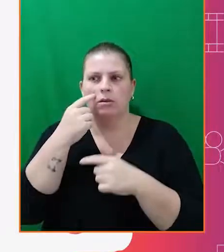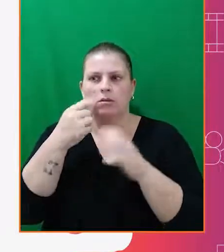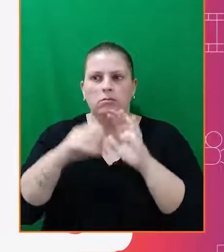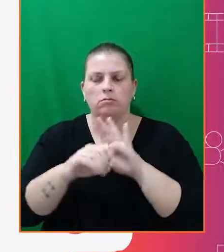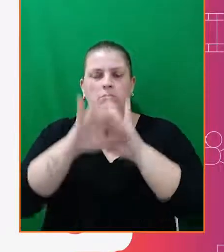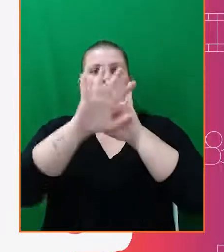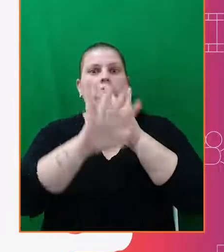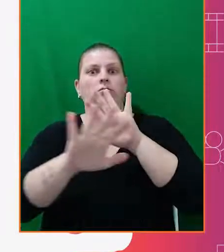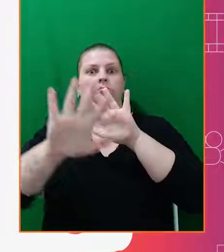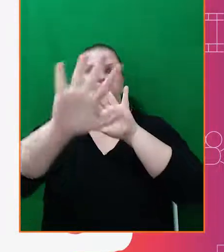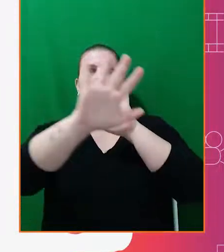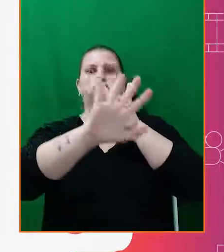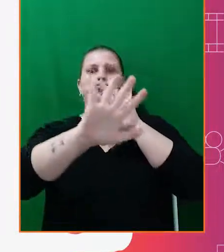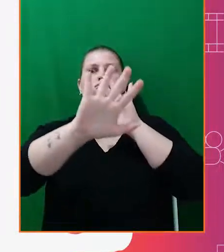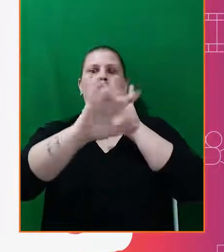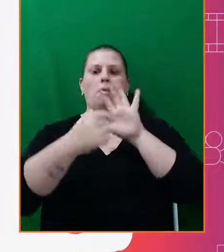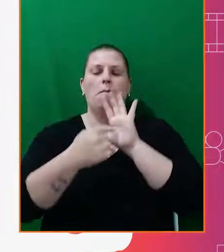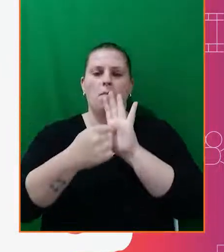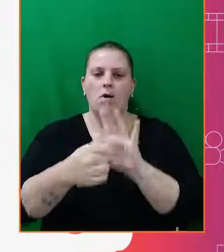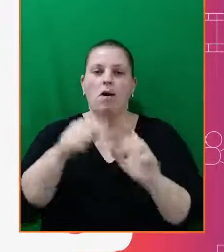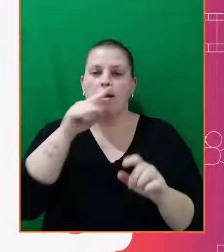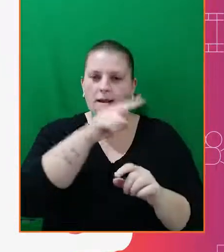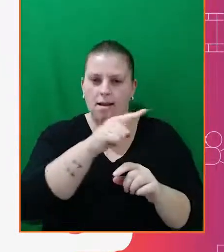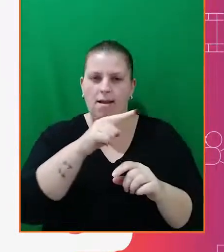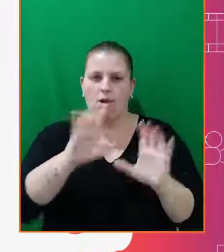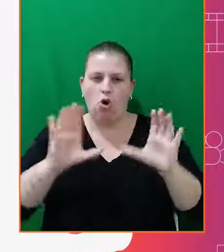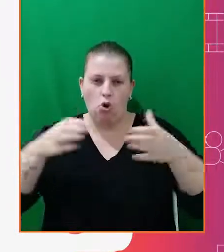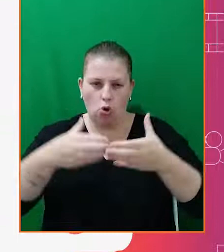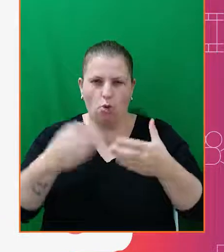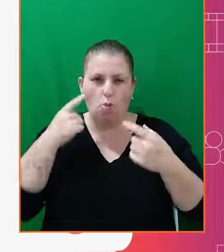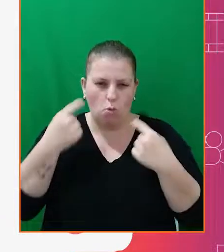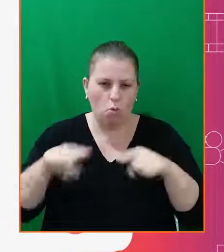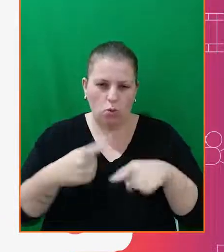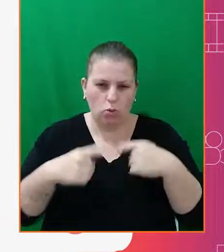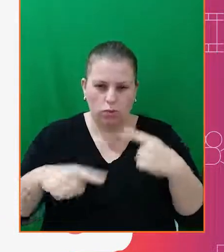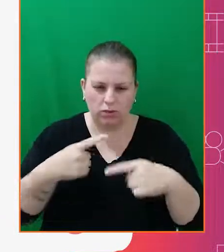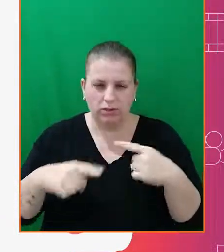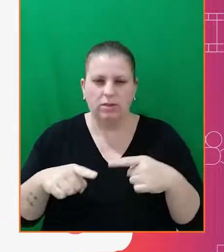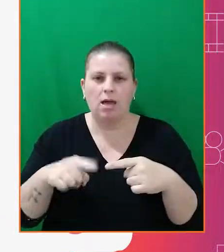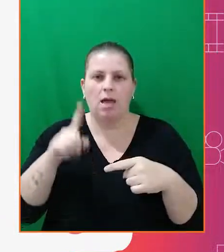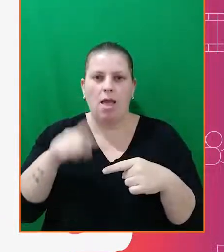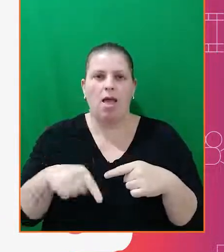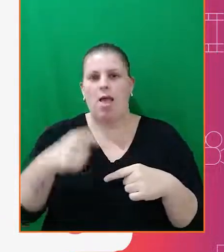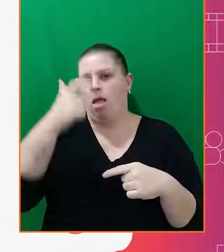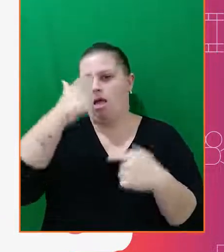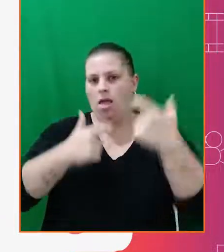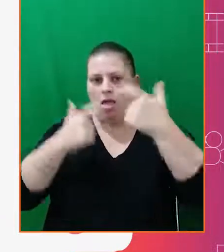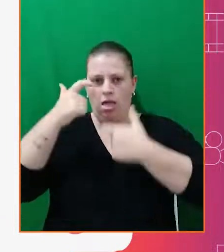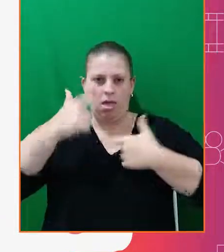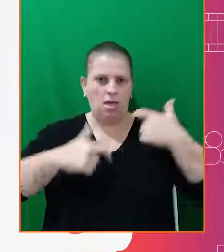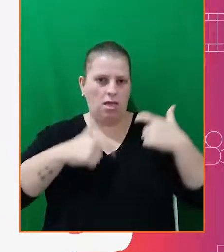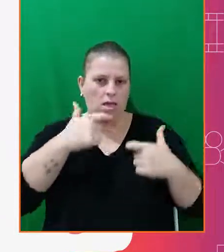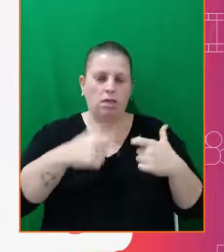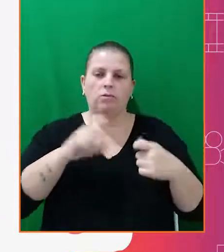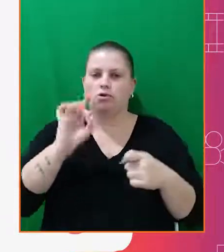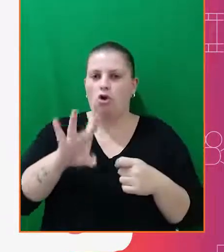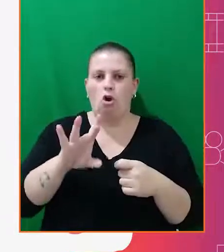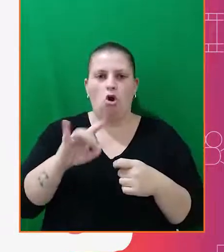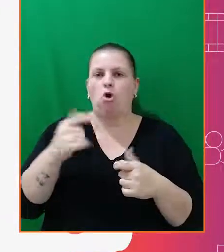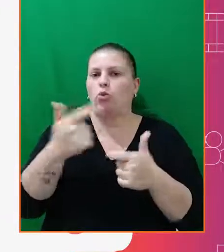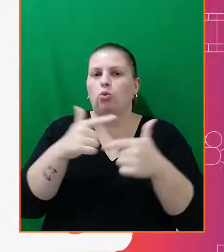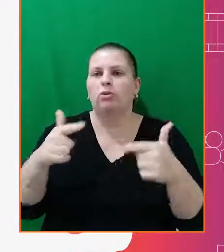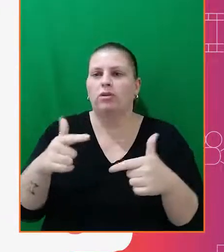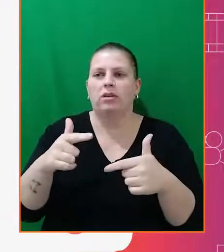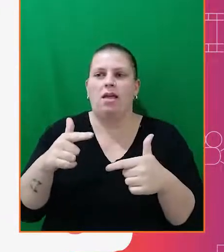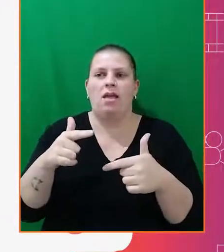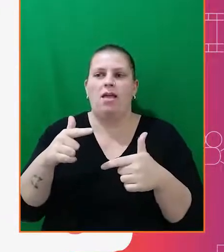animação ganha destaque. Essa banda, inclusive, é muito interessante se destacar que os músicos são a animação, não existem